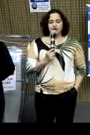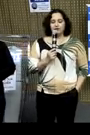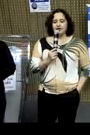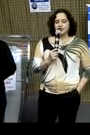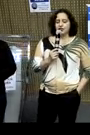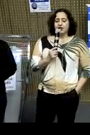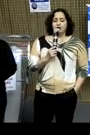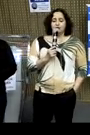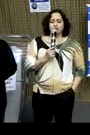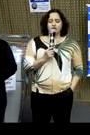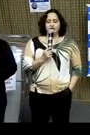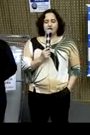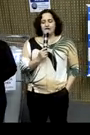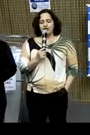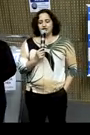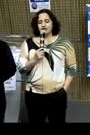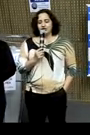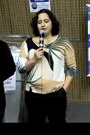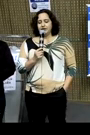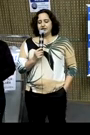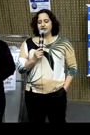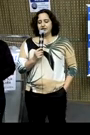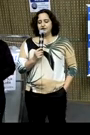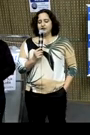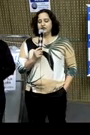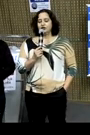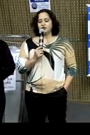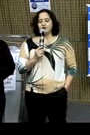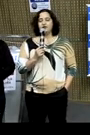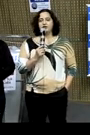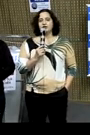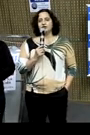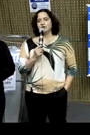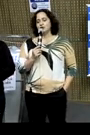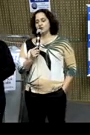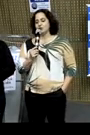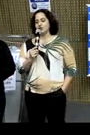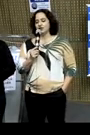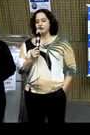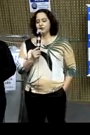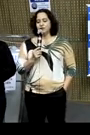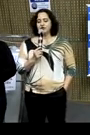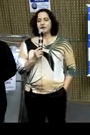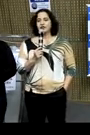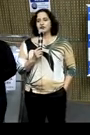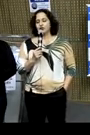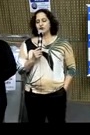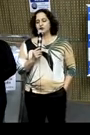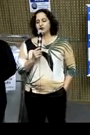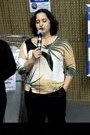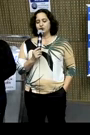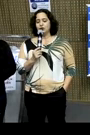Hipertensão e diabetes. A consulta de enfermagem em hipertensão, em 2020, nós tivemos 11%, no primeiro semestre